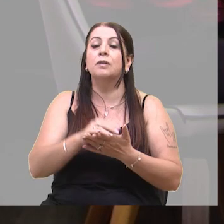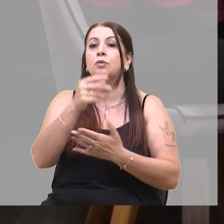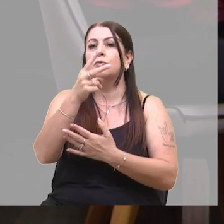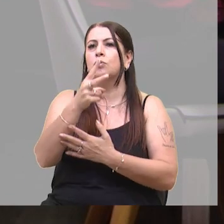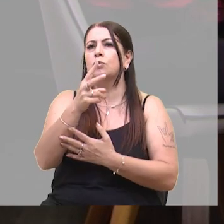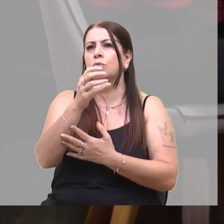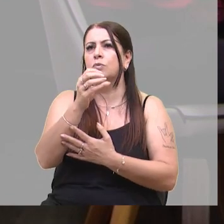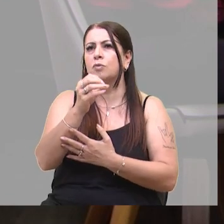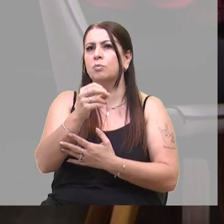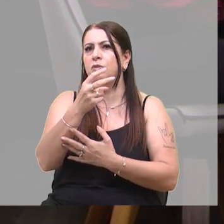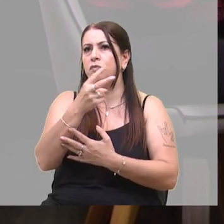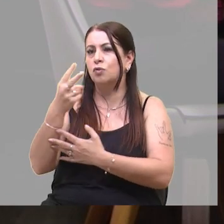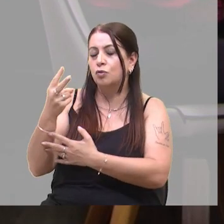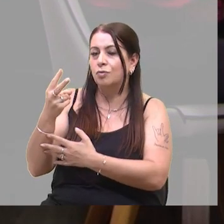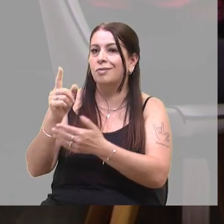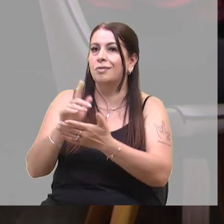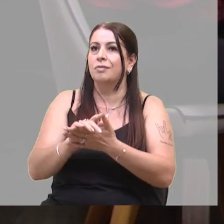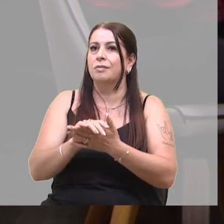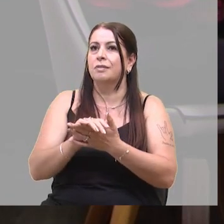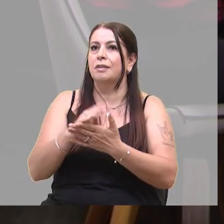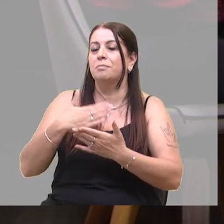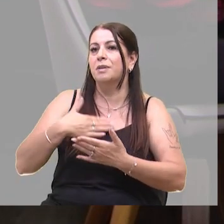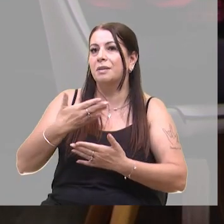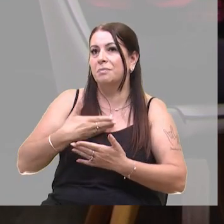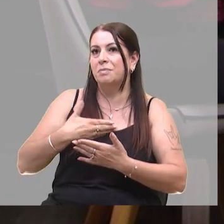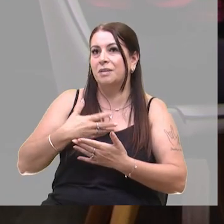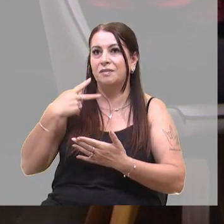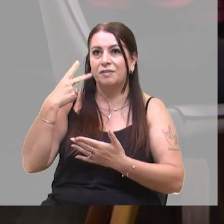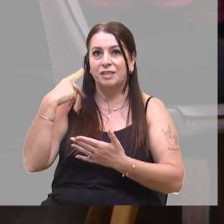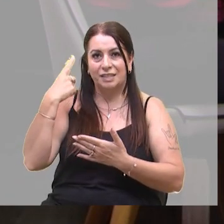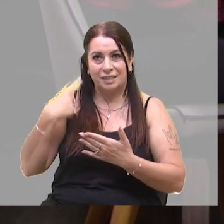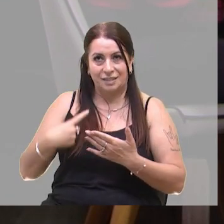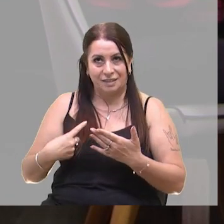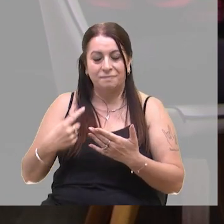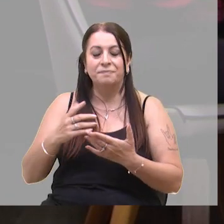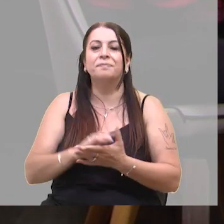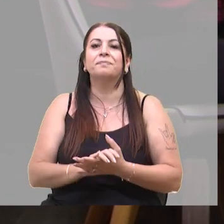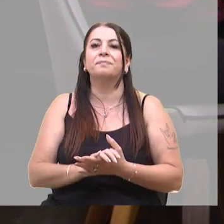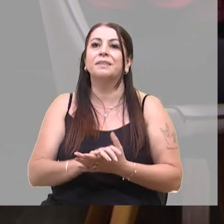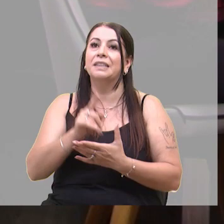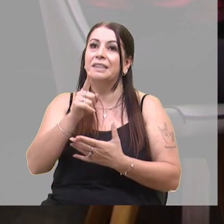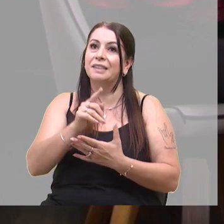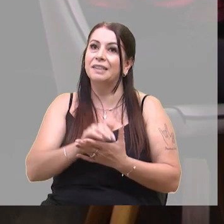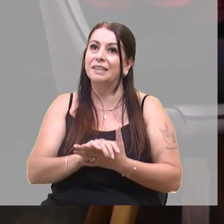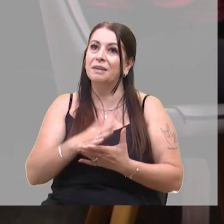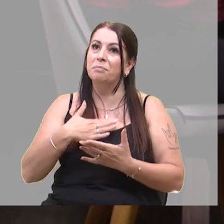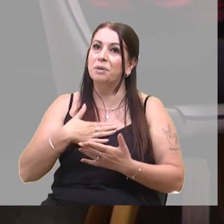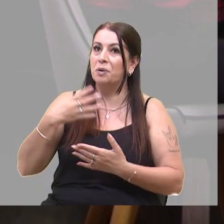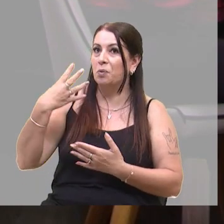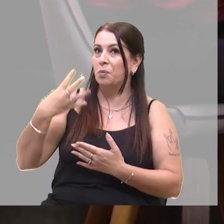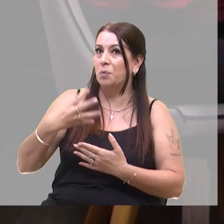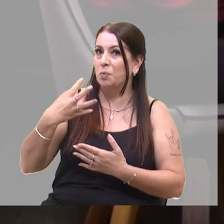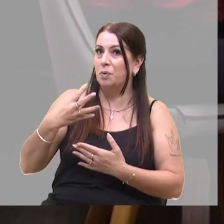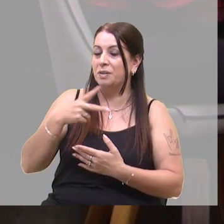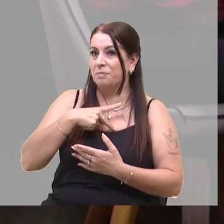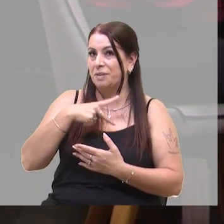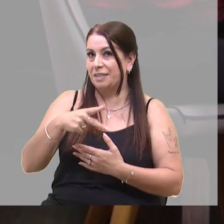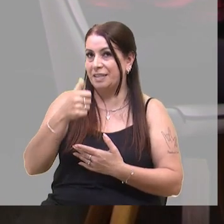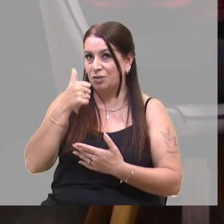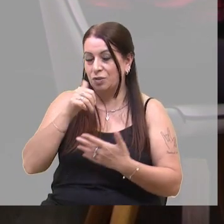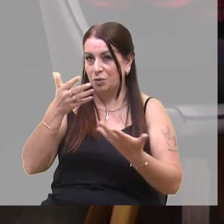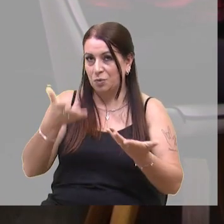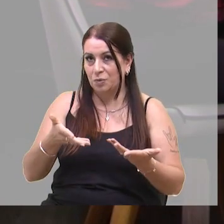falecida ex-vereadora Jeni Petef, e em 2022 com a minha amiga a vereadora